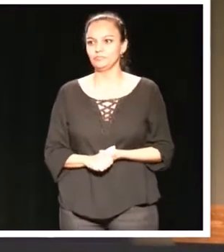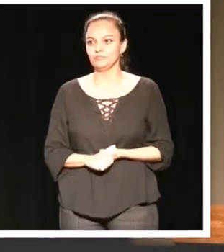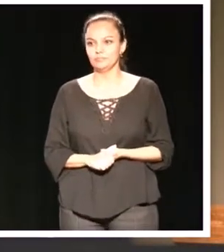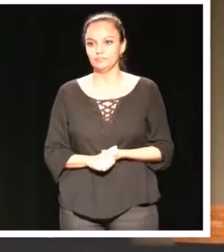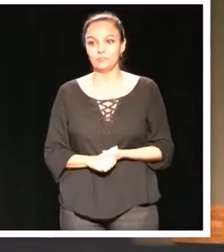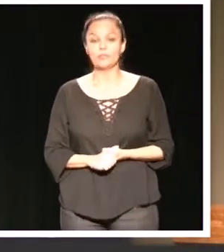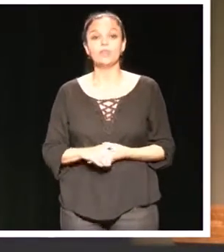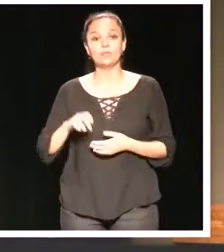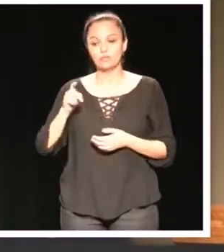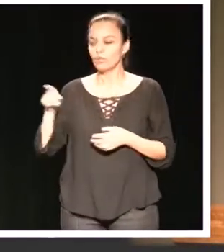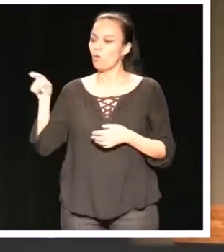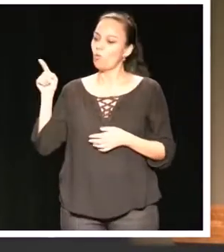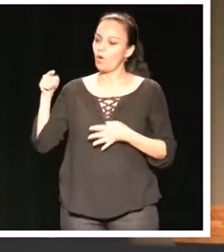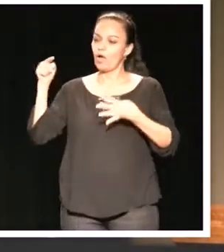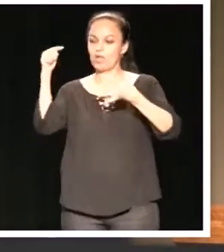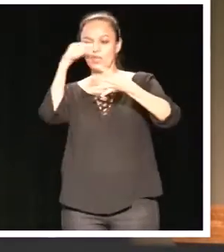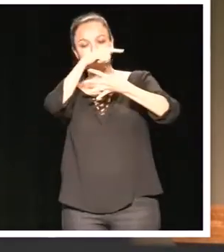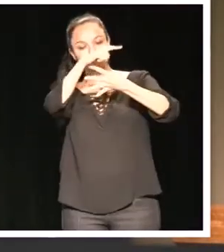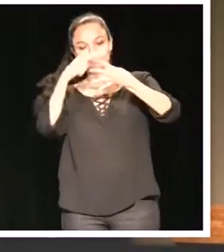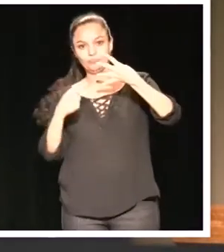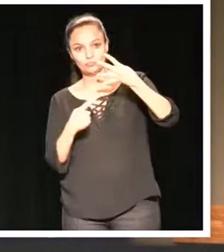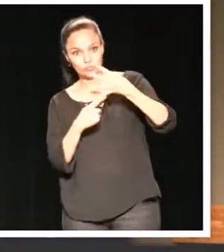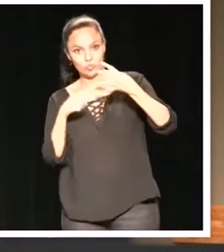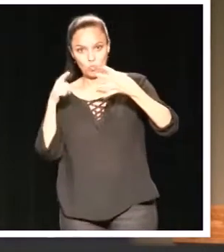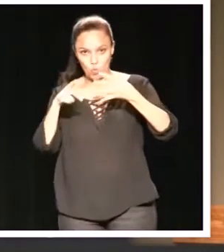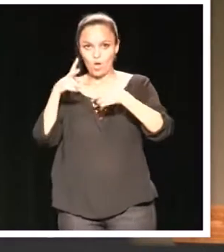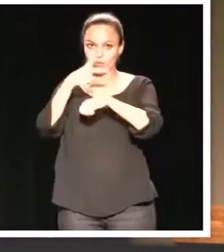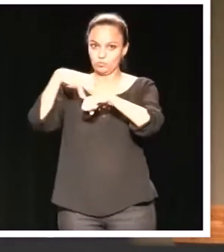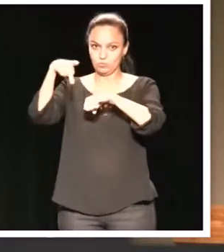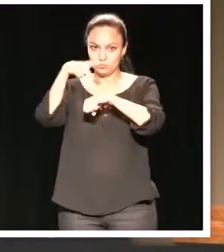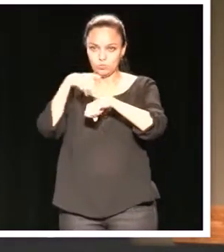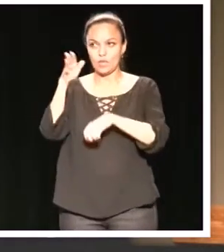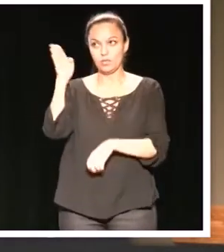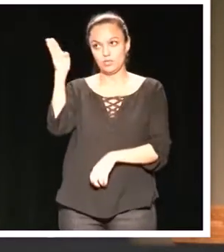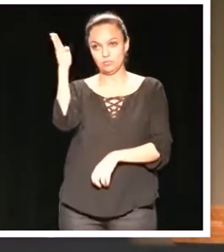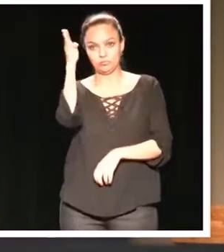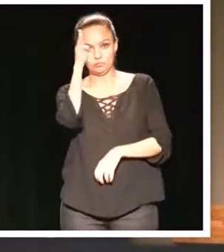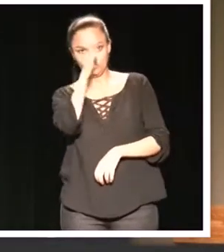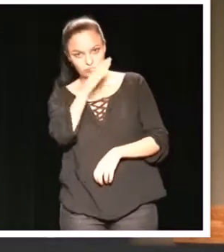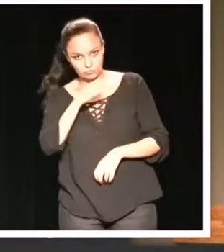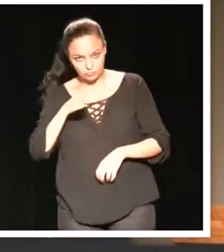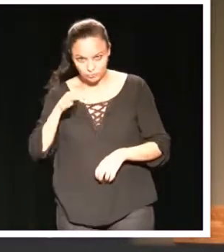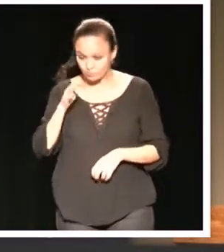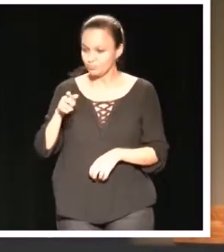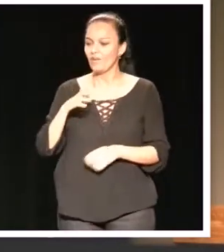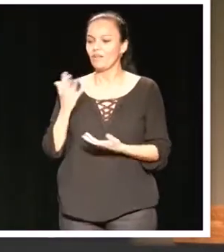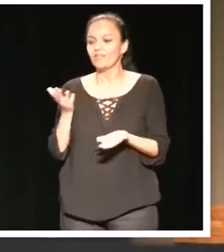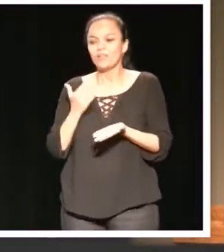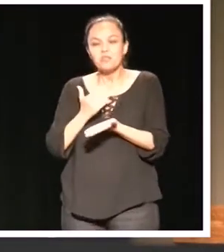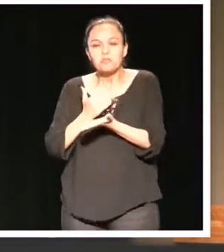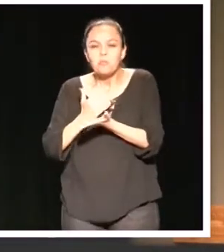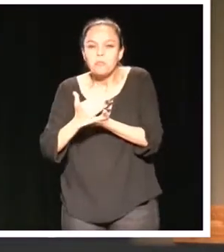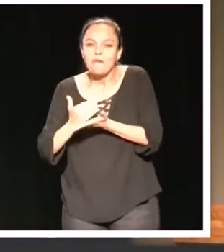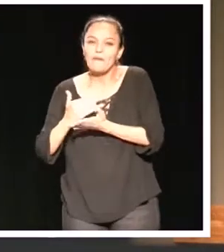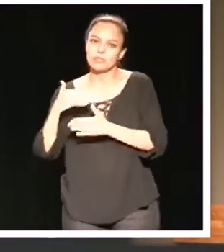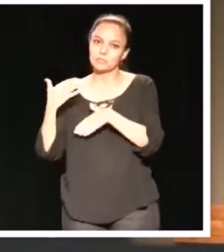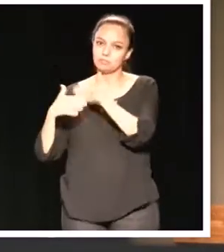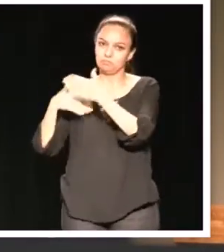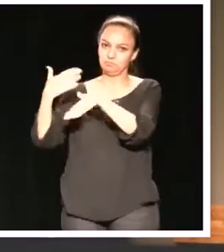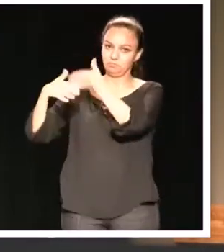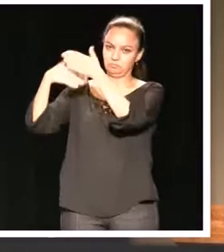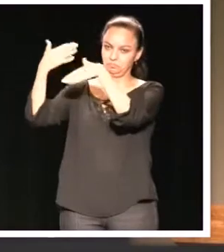esses formatos nos países estão ainda muito incipientemente desenvolvidos.